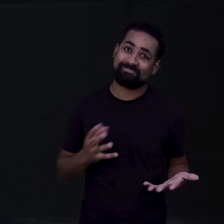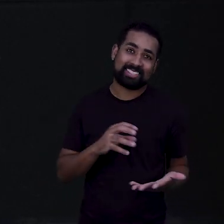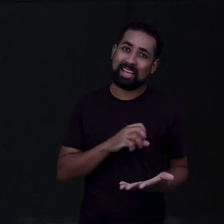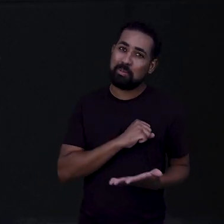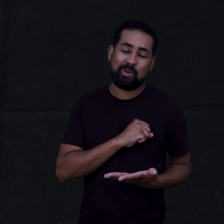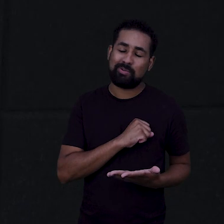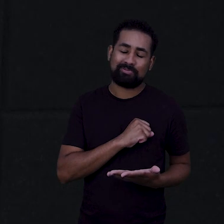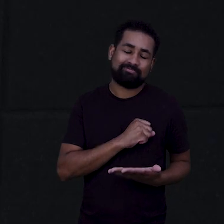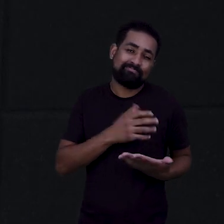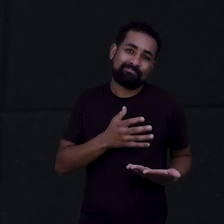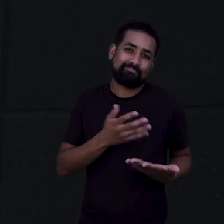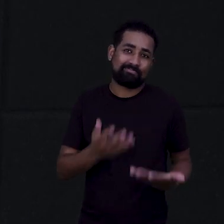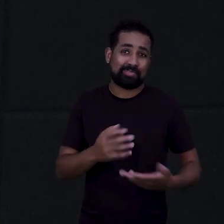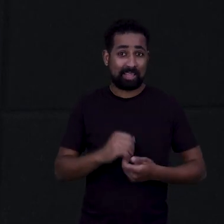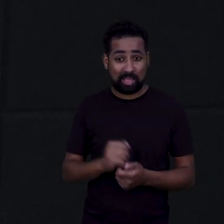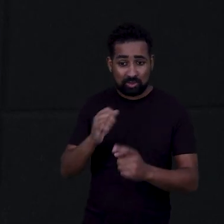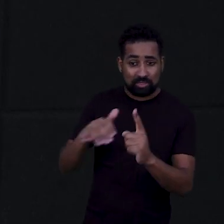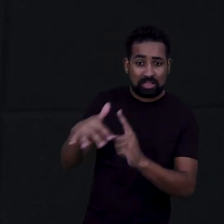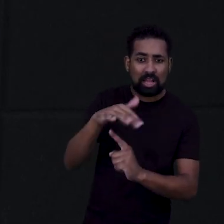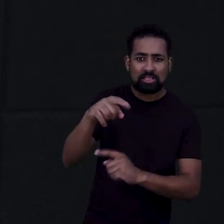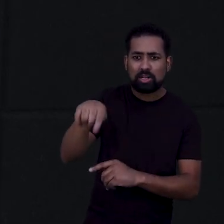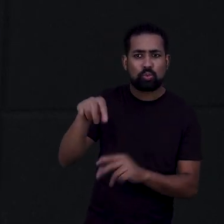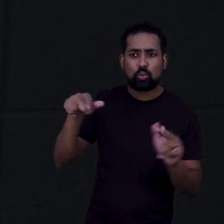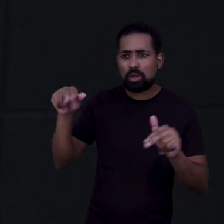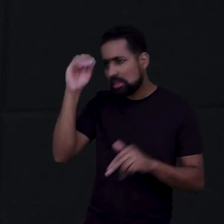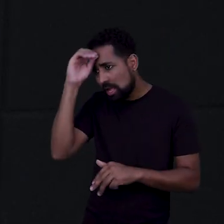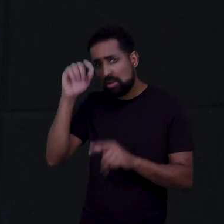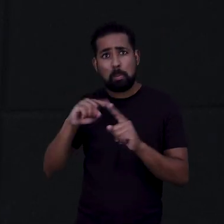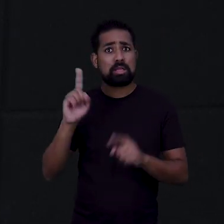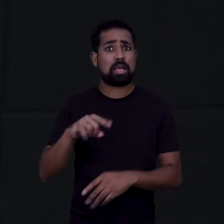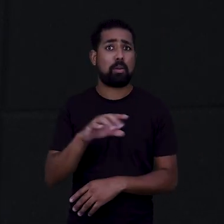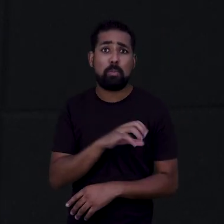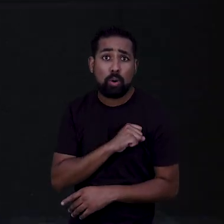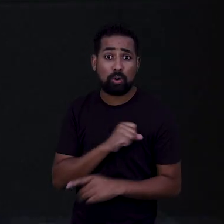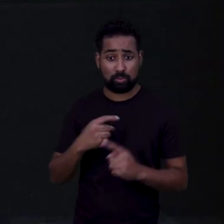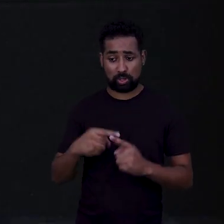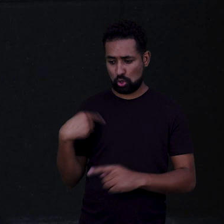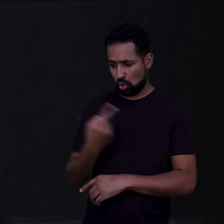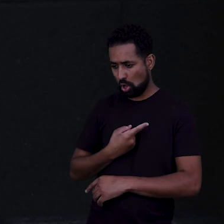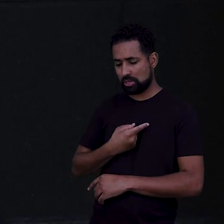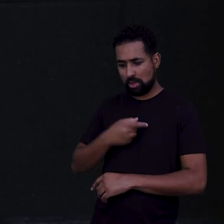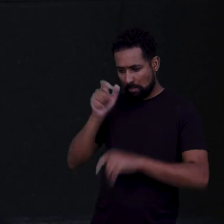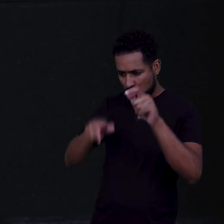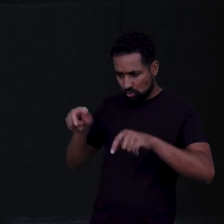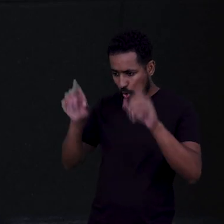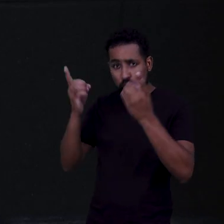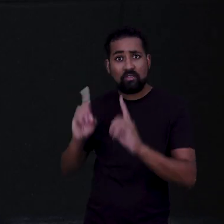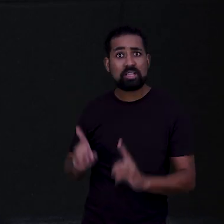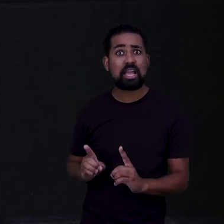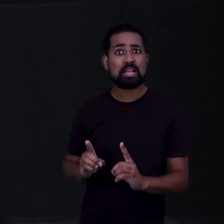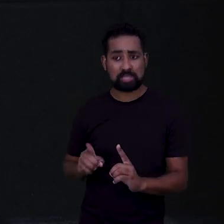amor, gente. É o que eu digo, a sociedade nunca esperou nada de mim. Porque nós, pessoas